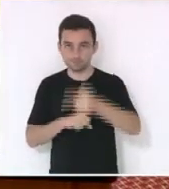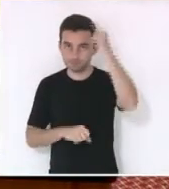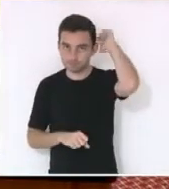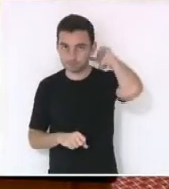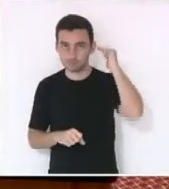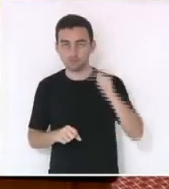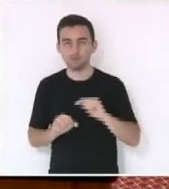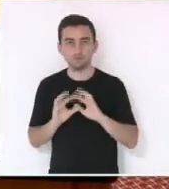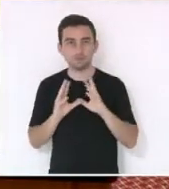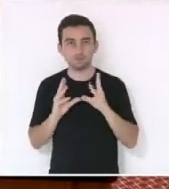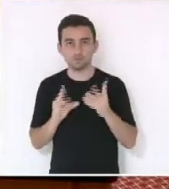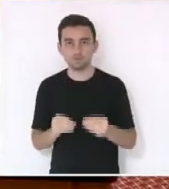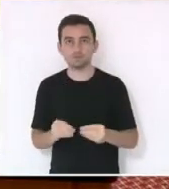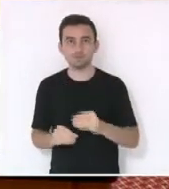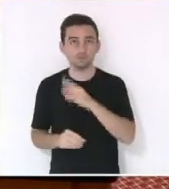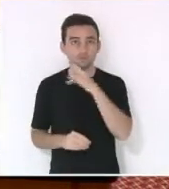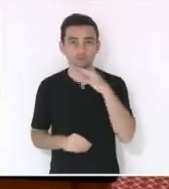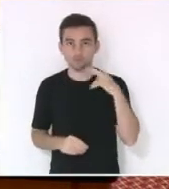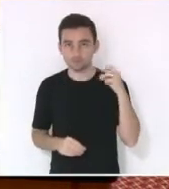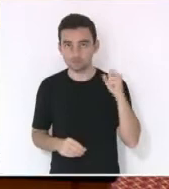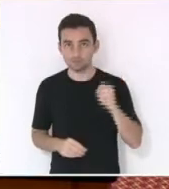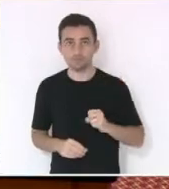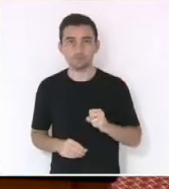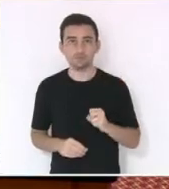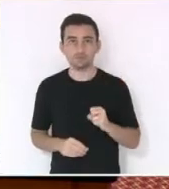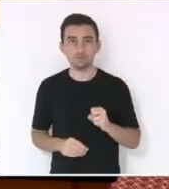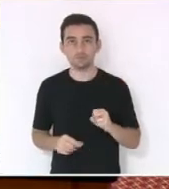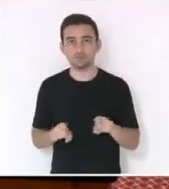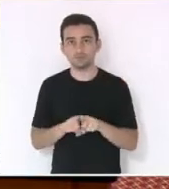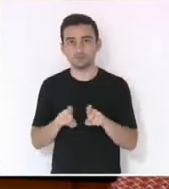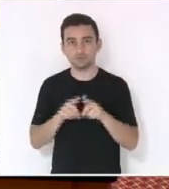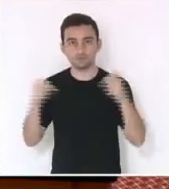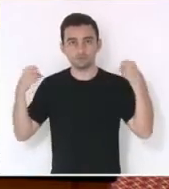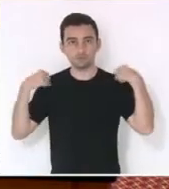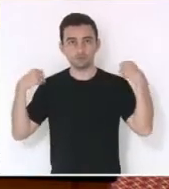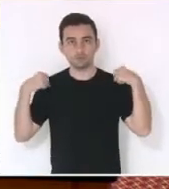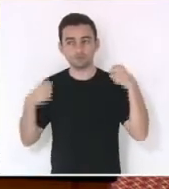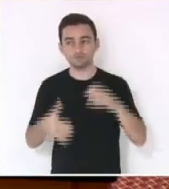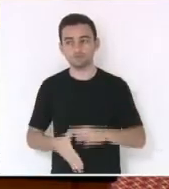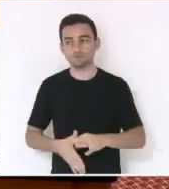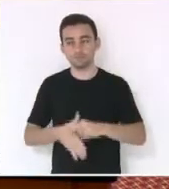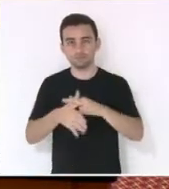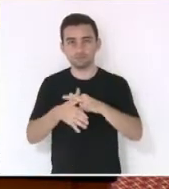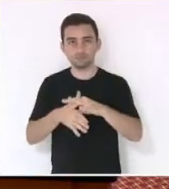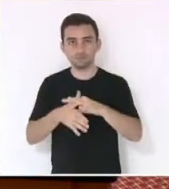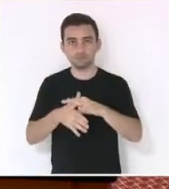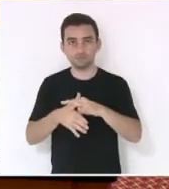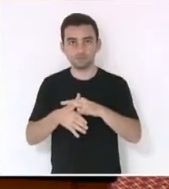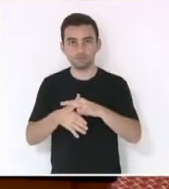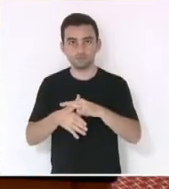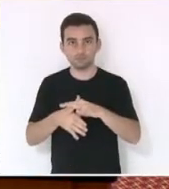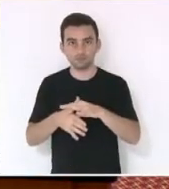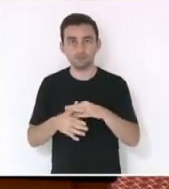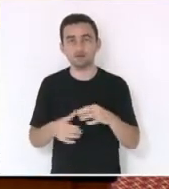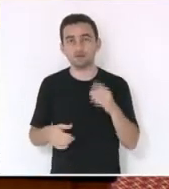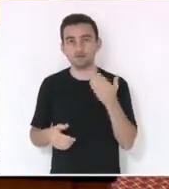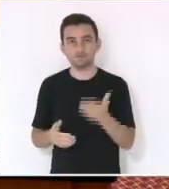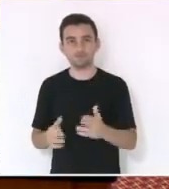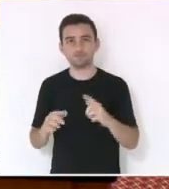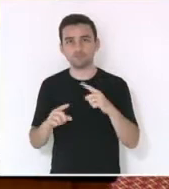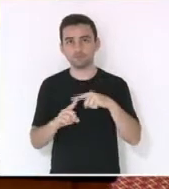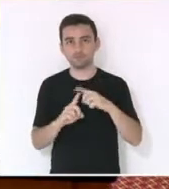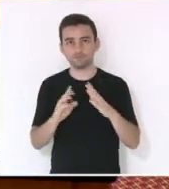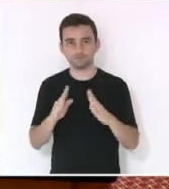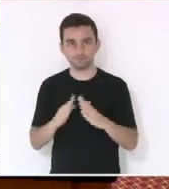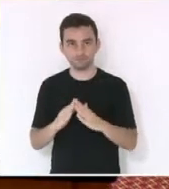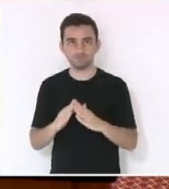Jaraguá, senhor Selmo, Miguel, lá de Chapecó, uma liderança comunitária, pastor da Igreja Apostólica, que também nos visita nesse dia